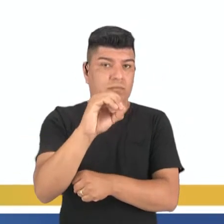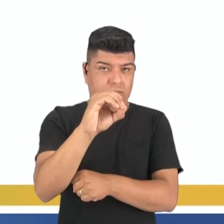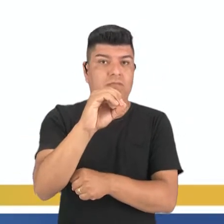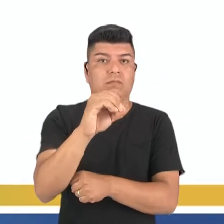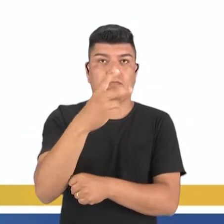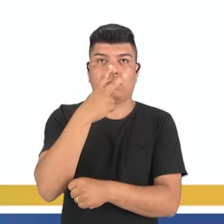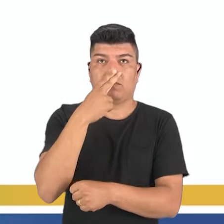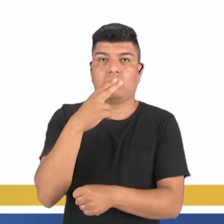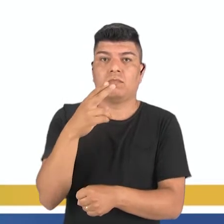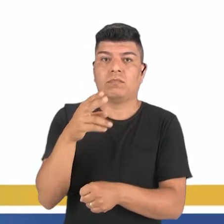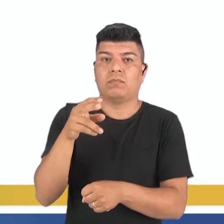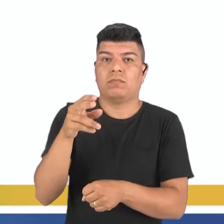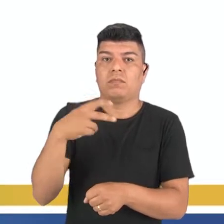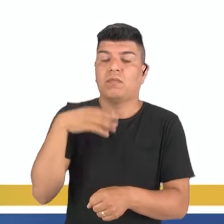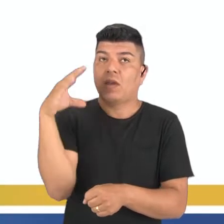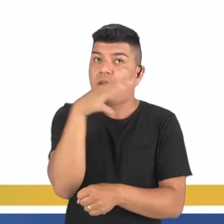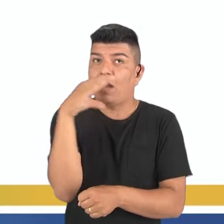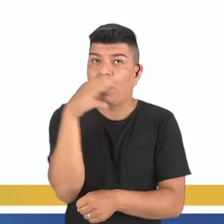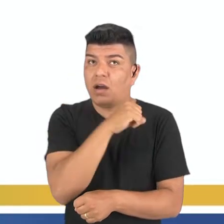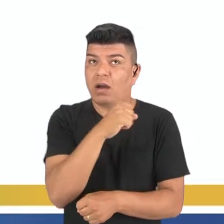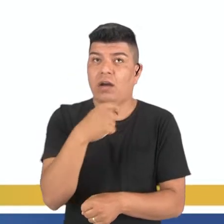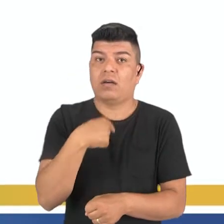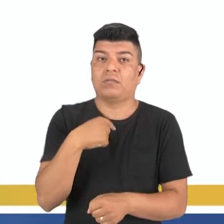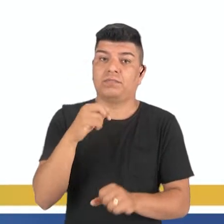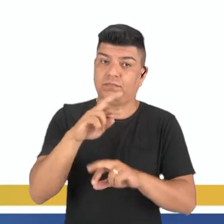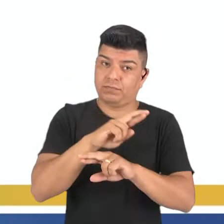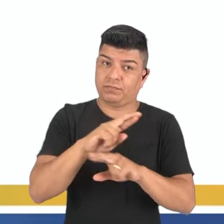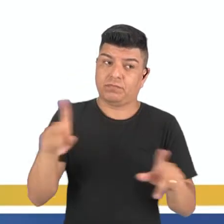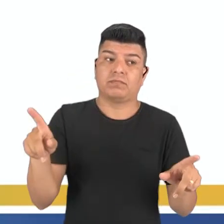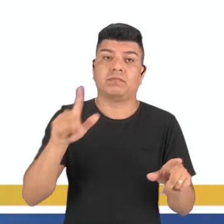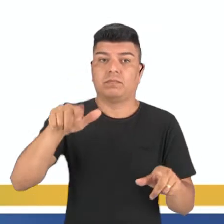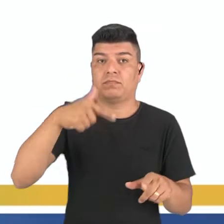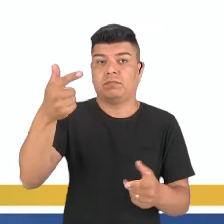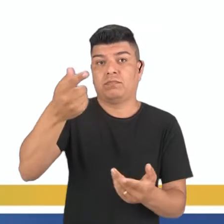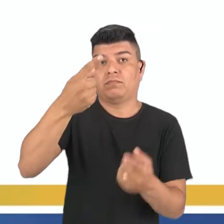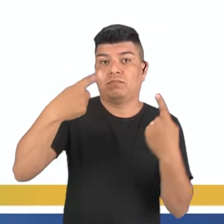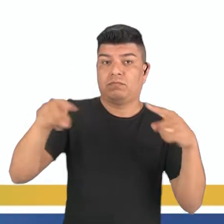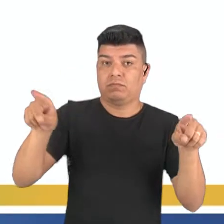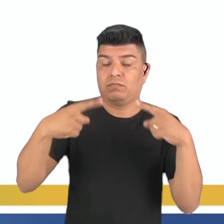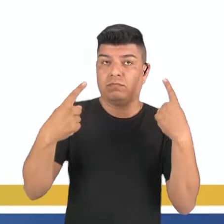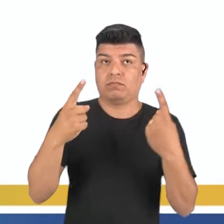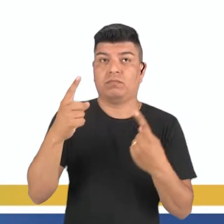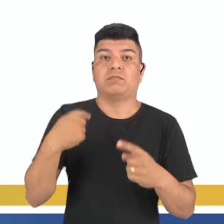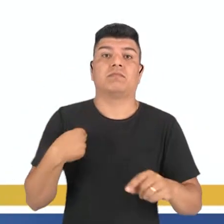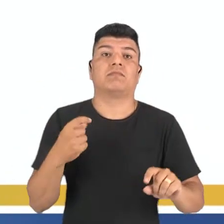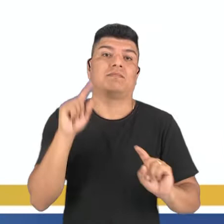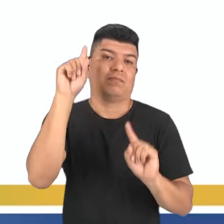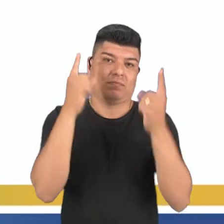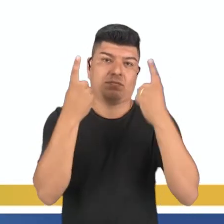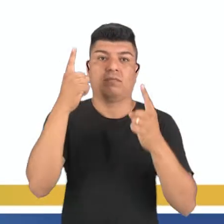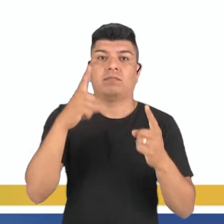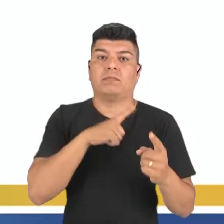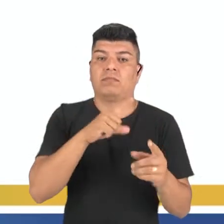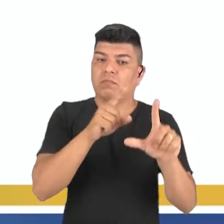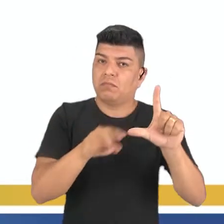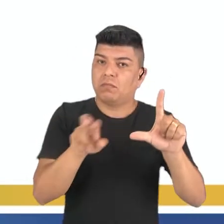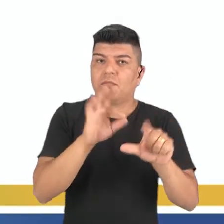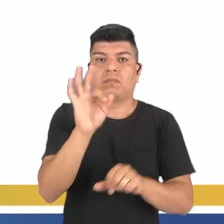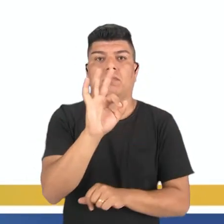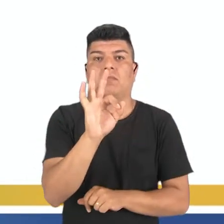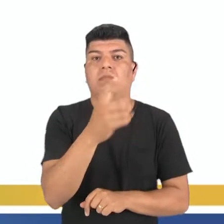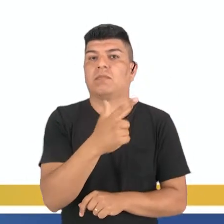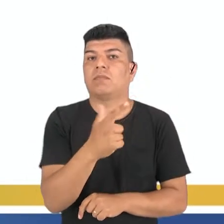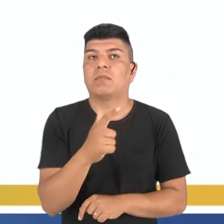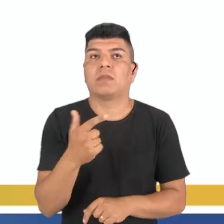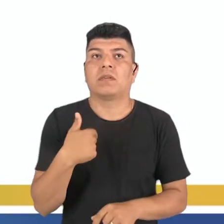de marchinha muito acelerada, que, ao contrário de outras músicas de carnaval, não possui letra, sendo